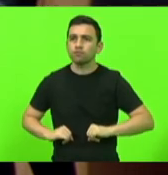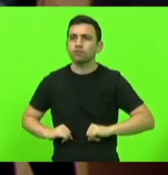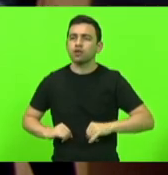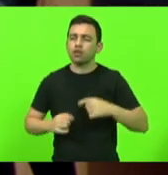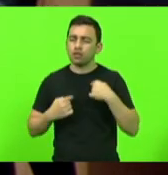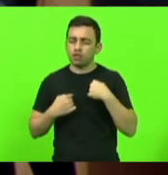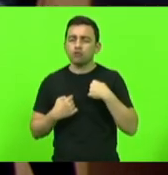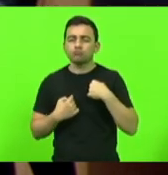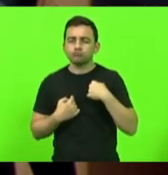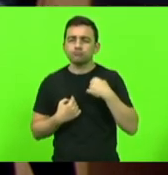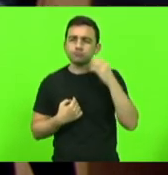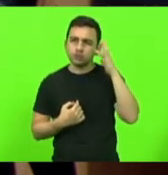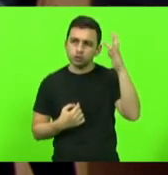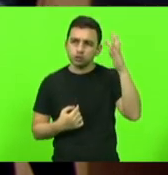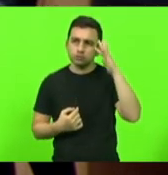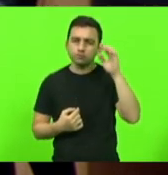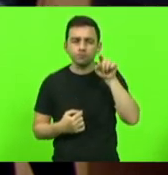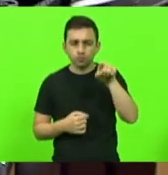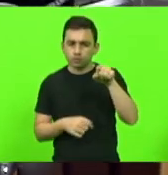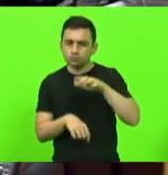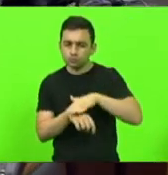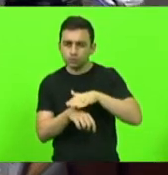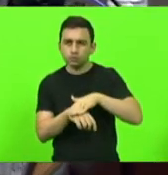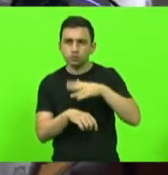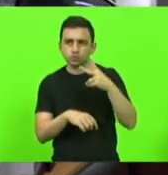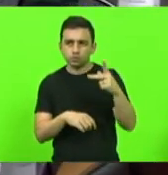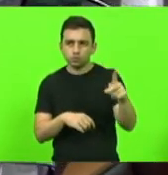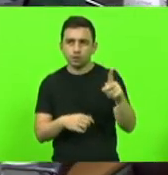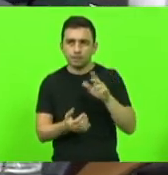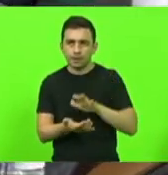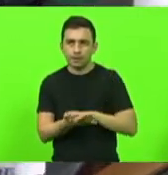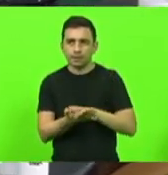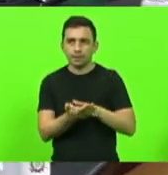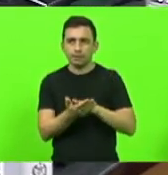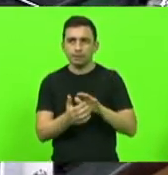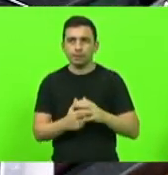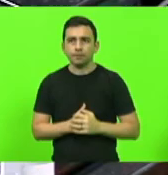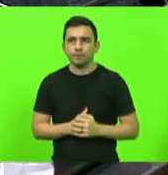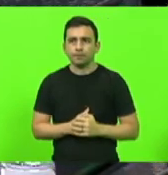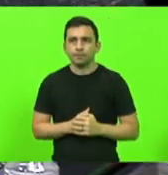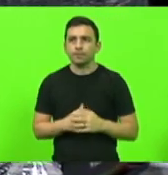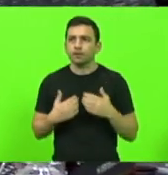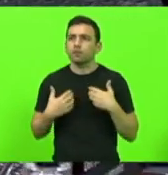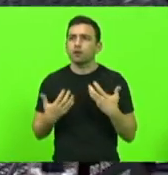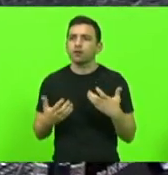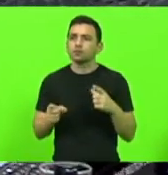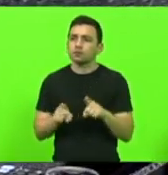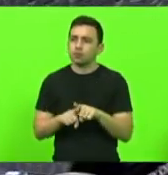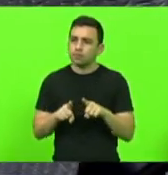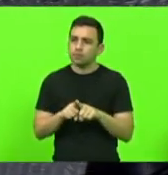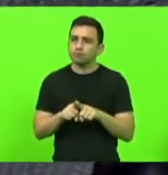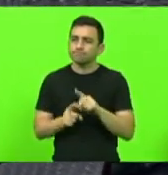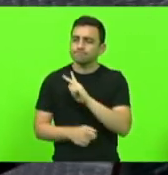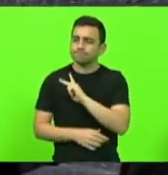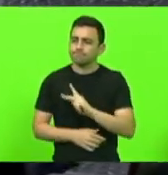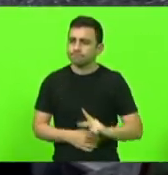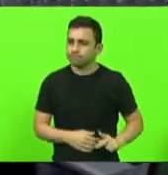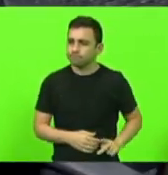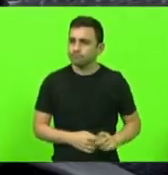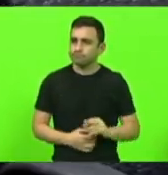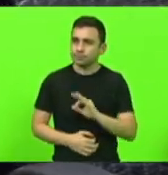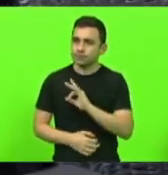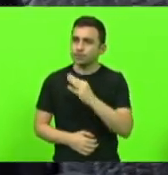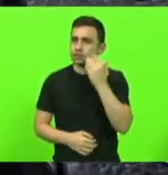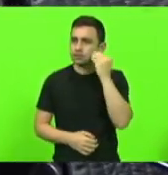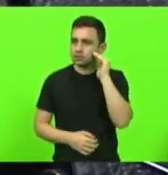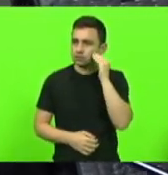enxergo muito da natureza de Vossa Excelência. Então, meus sinceros parabéns. Quero dizer que eu também, senhor presidente, não posso deixar de compreender